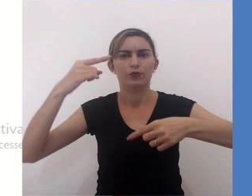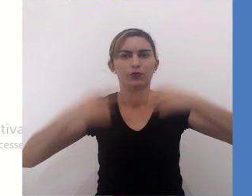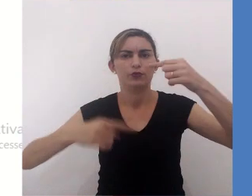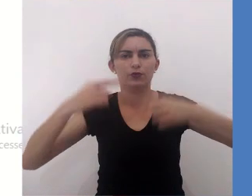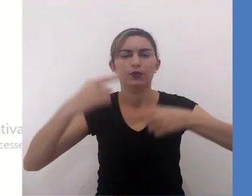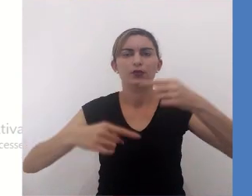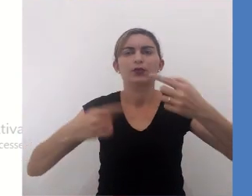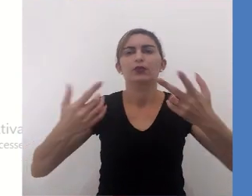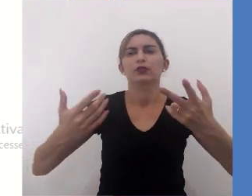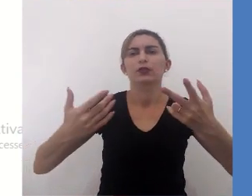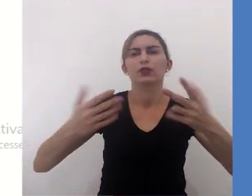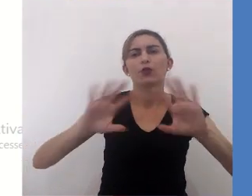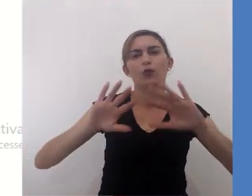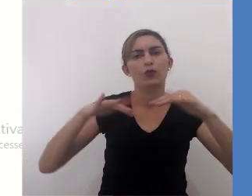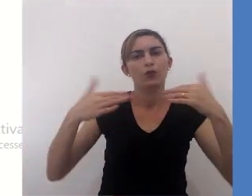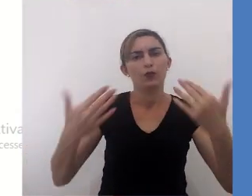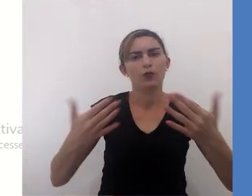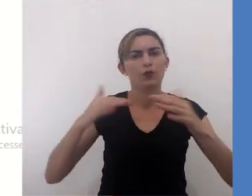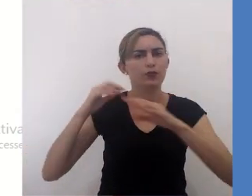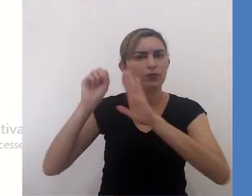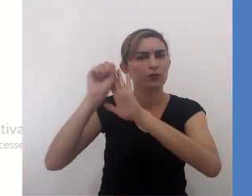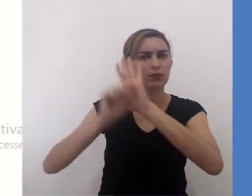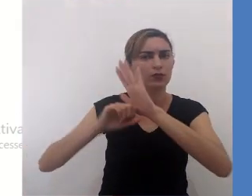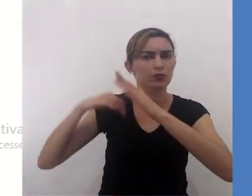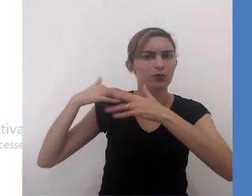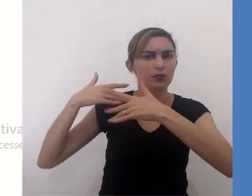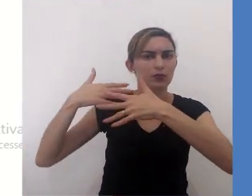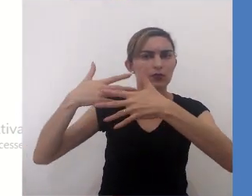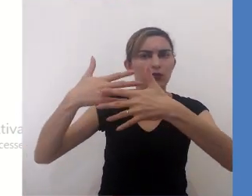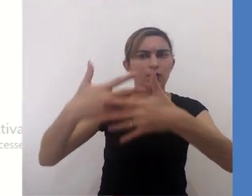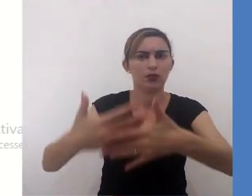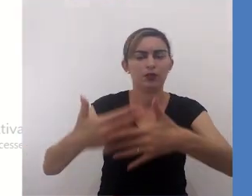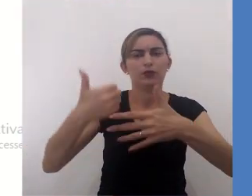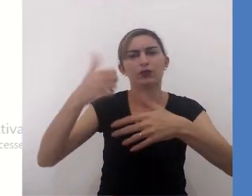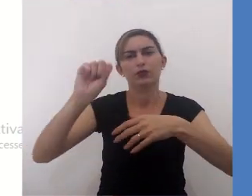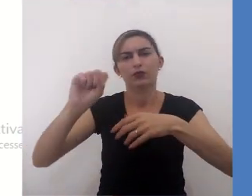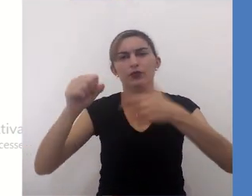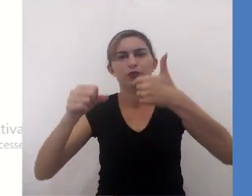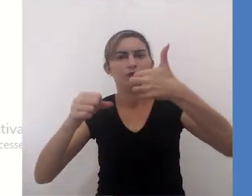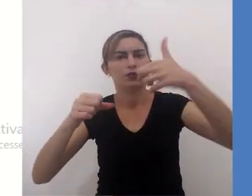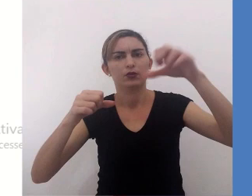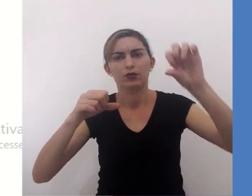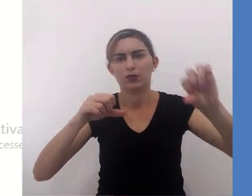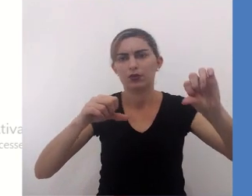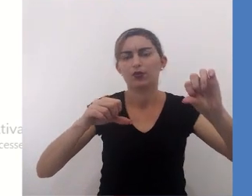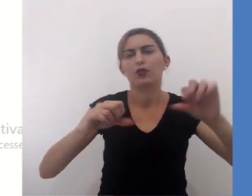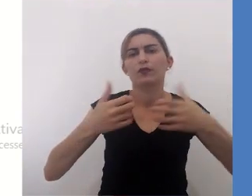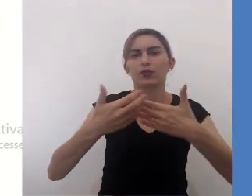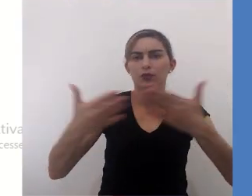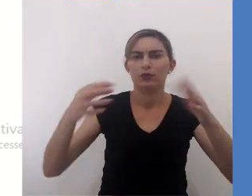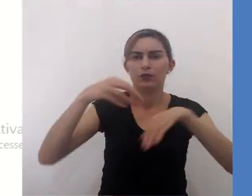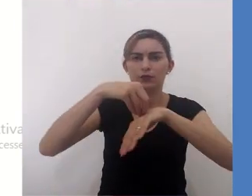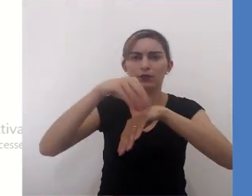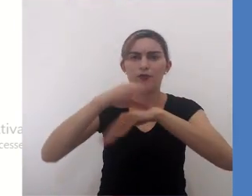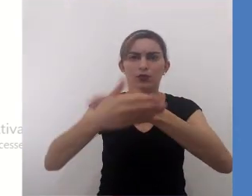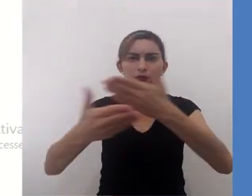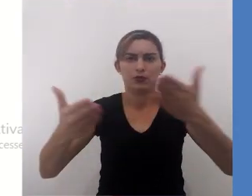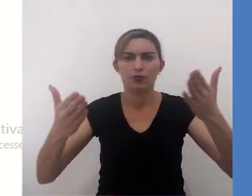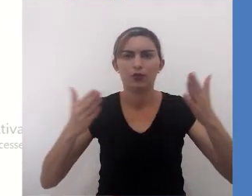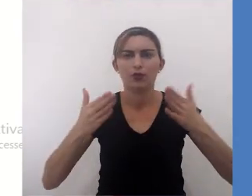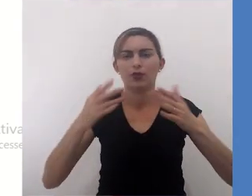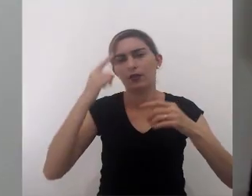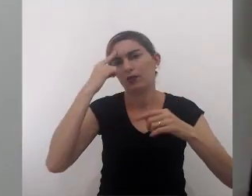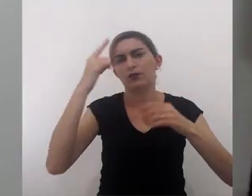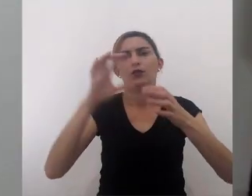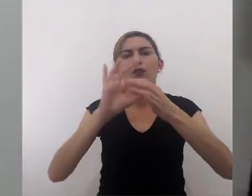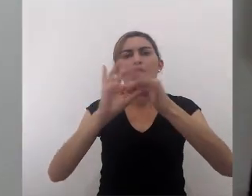economia europeia. Ou seja, ao longo dos séculos 18 e 19. Então a gente pode destacar aí